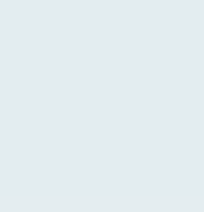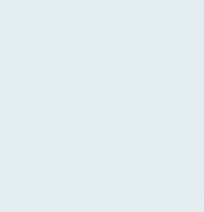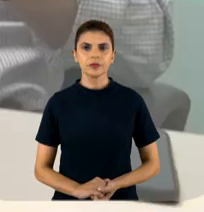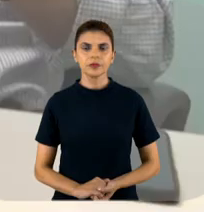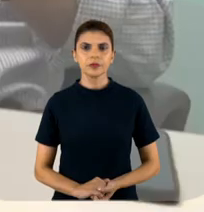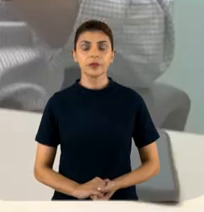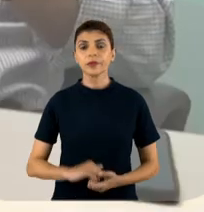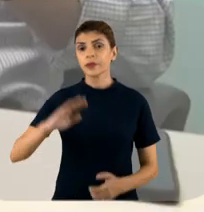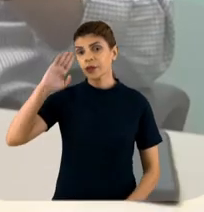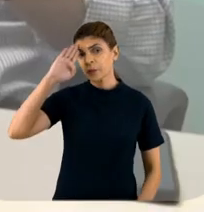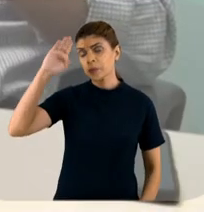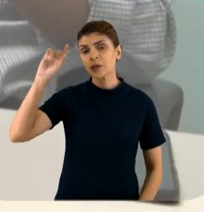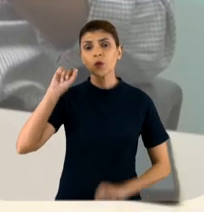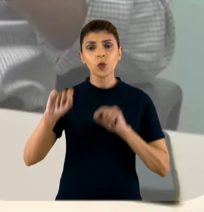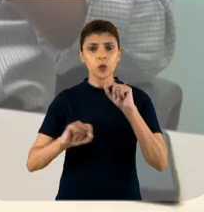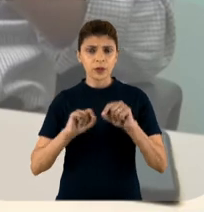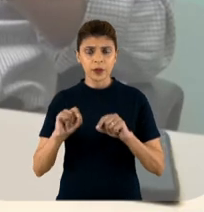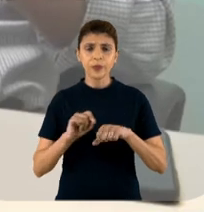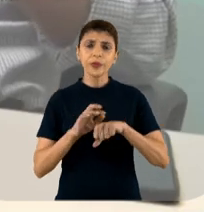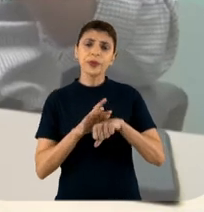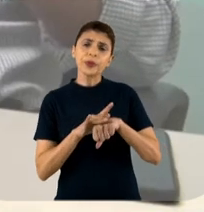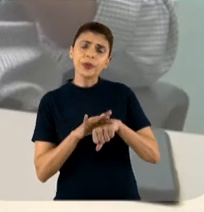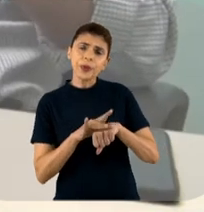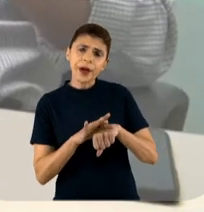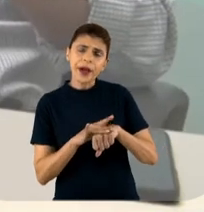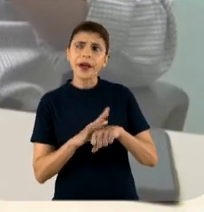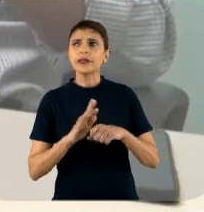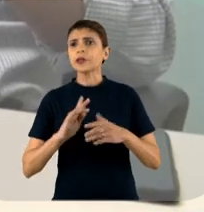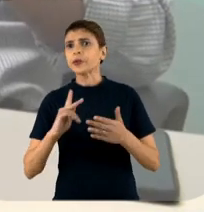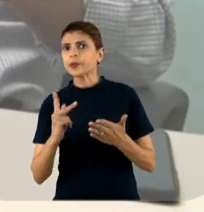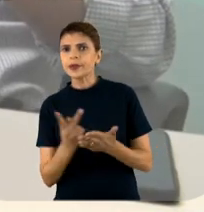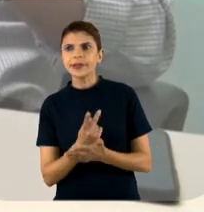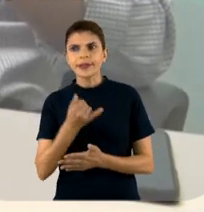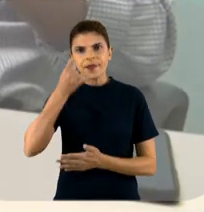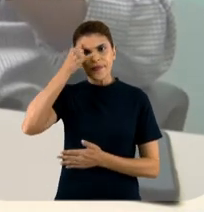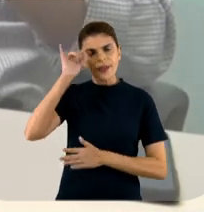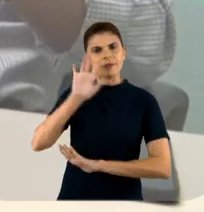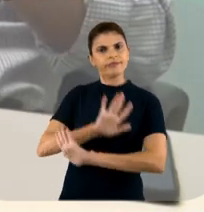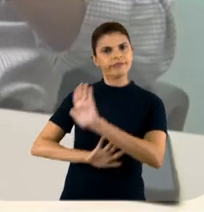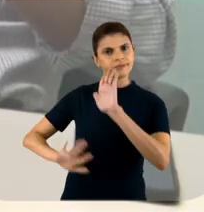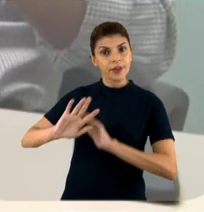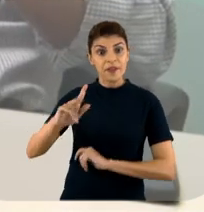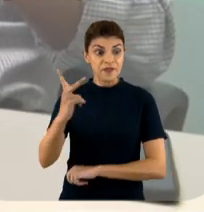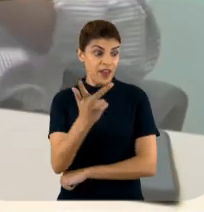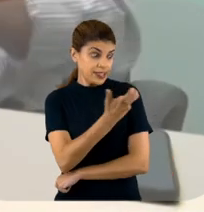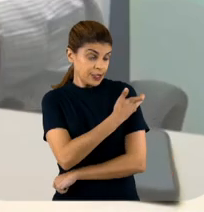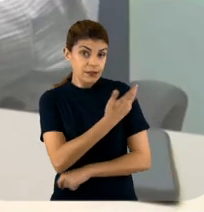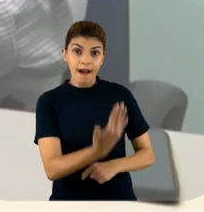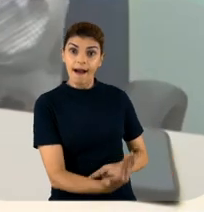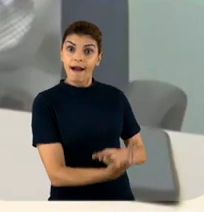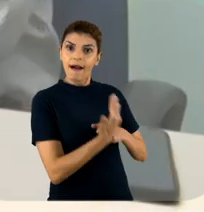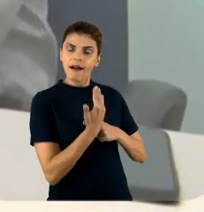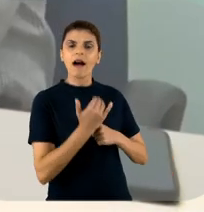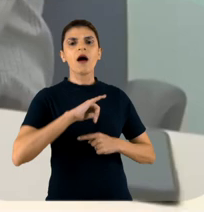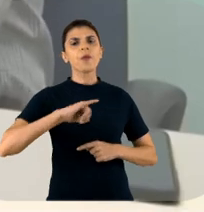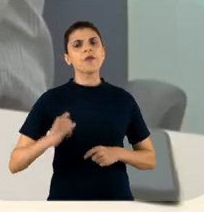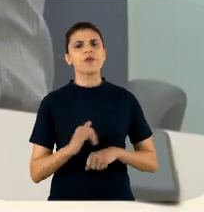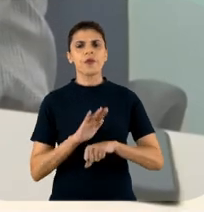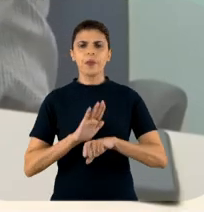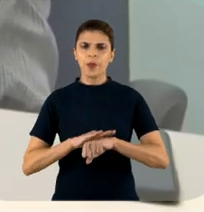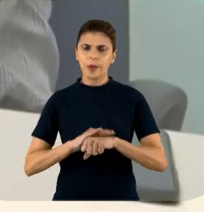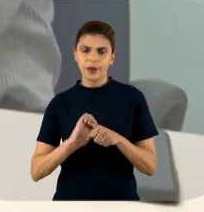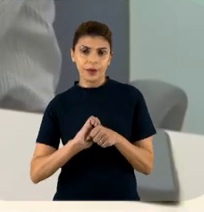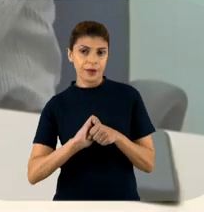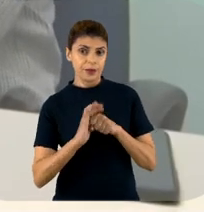e é fundamental que as doenças por exemplo eh que são preveníveis através de vacina e a gente tá aproveitando muito esse